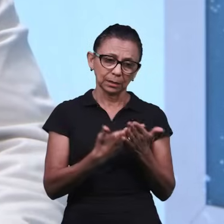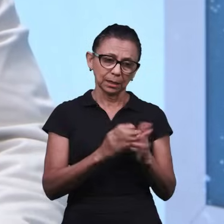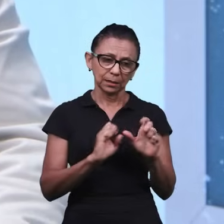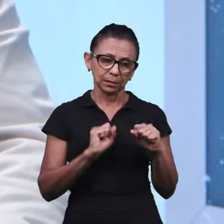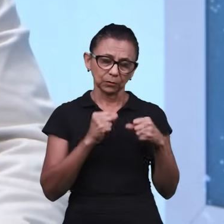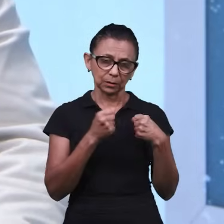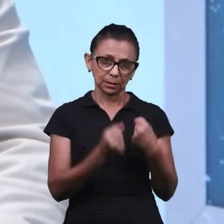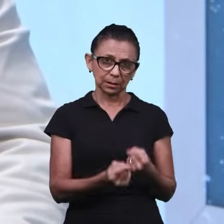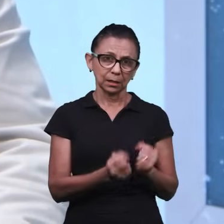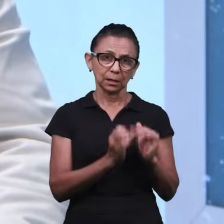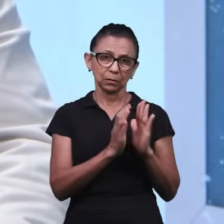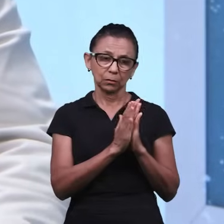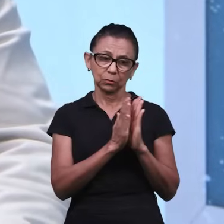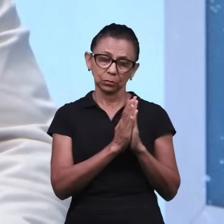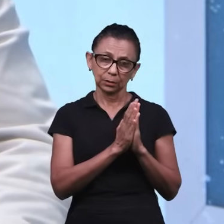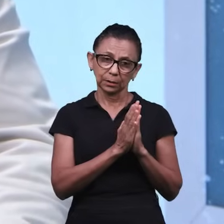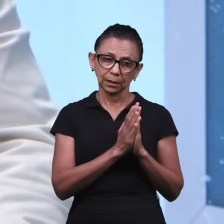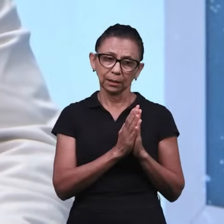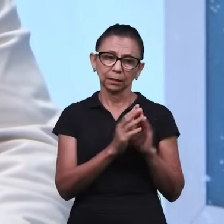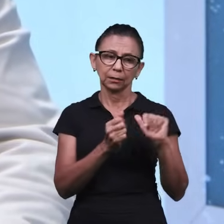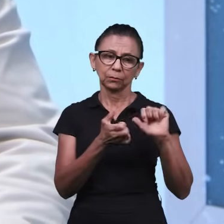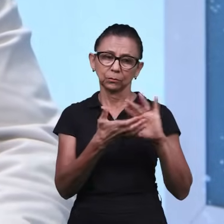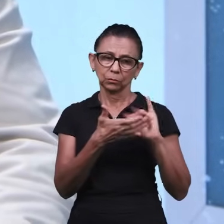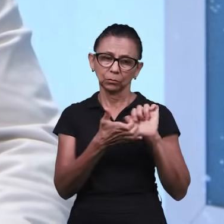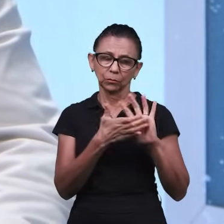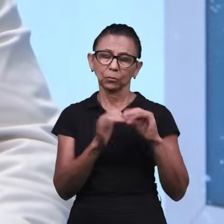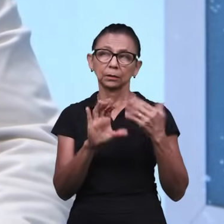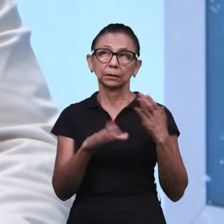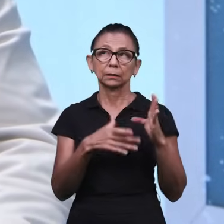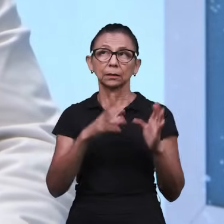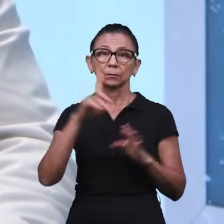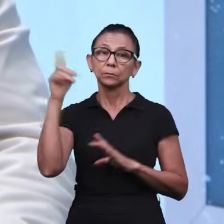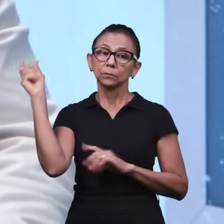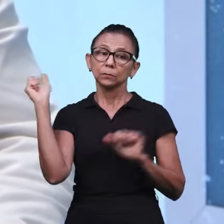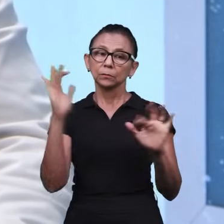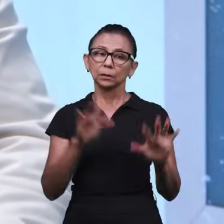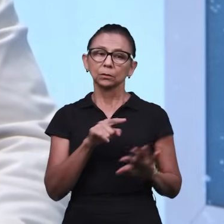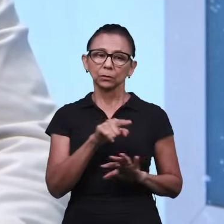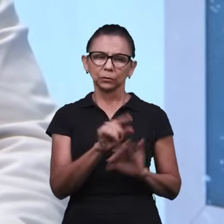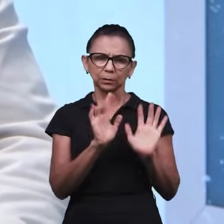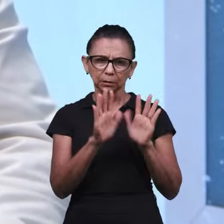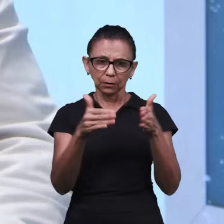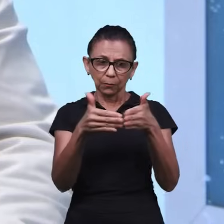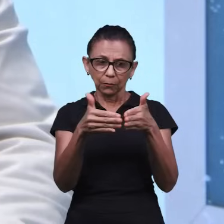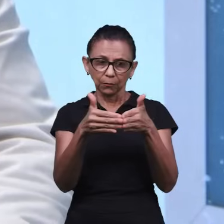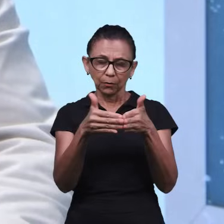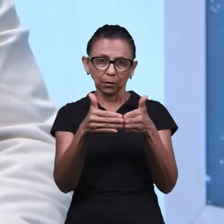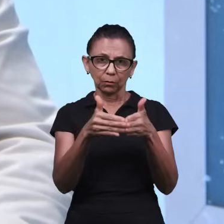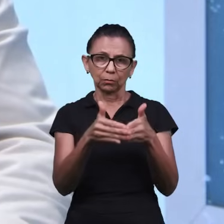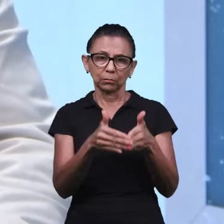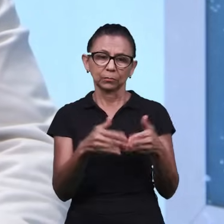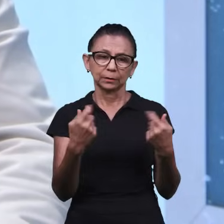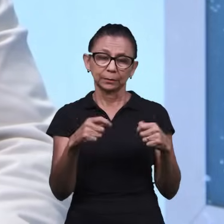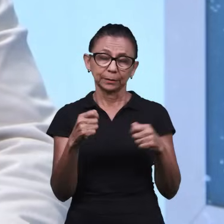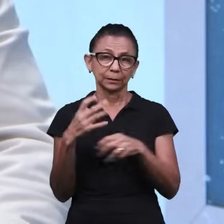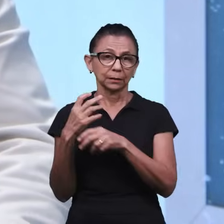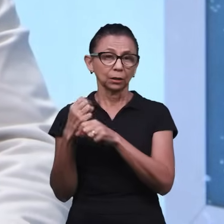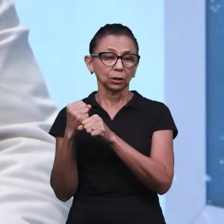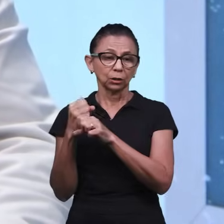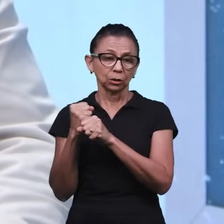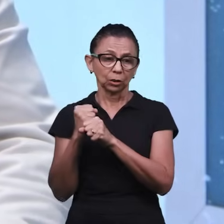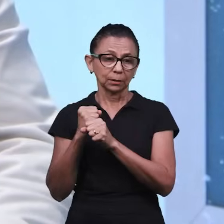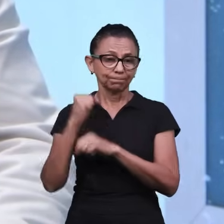vamos orar, na hora que você for estudar, vamos orar, vamos cantar um louvor, para o Senhor dar uma bênção, para você se concentrar, para a gente estudar, porque você precisa tirar